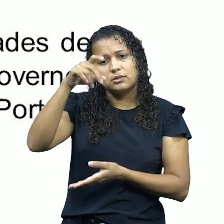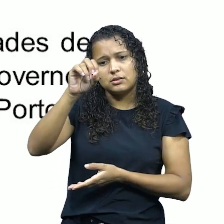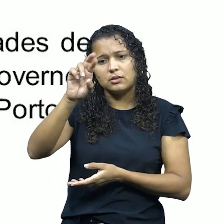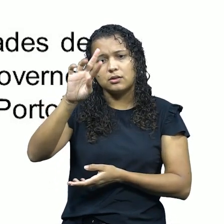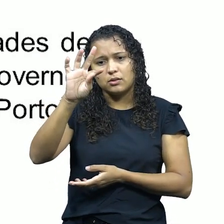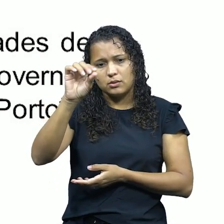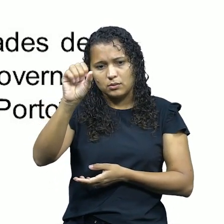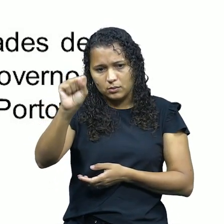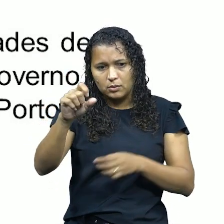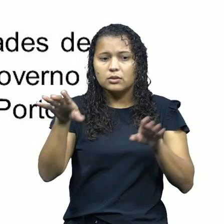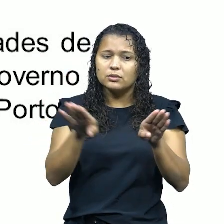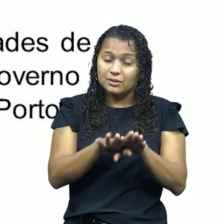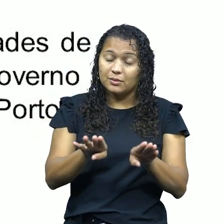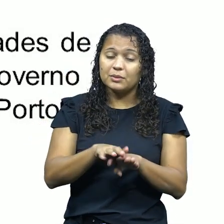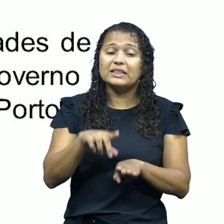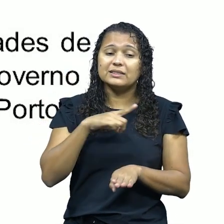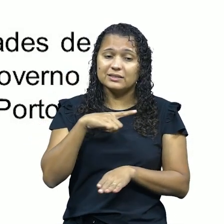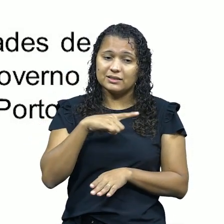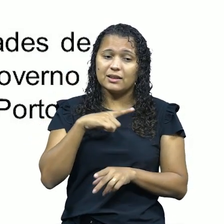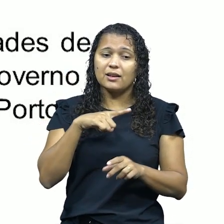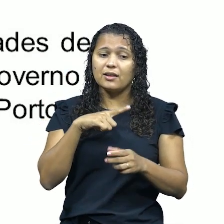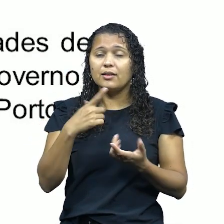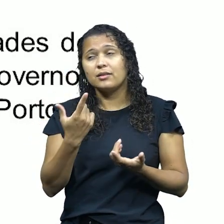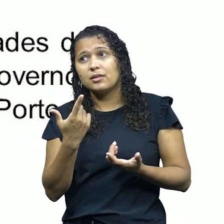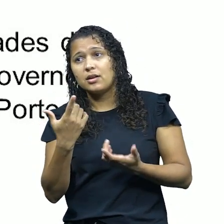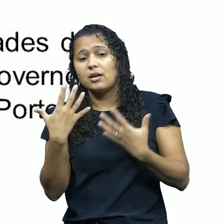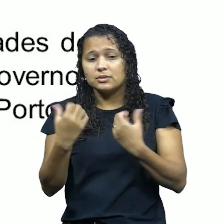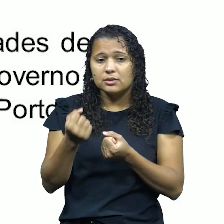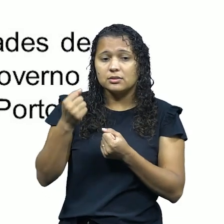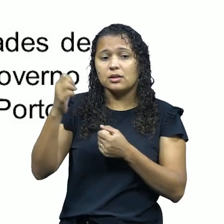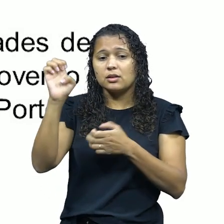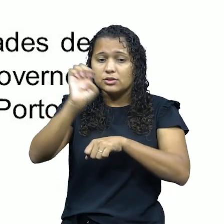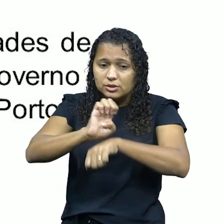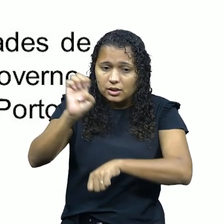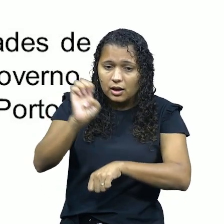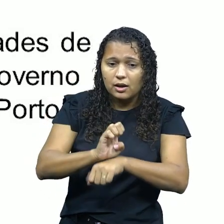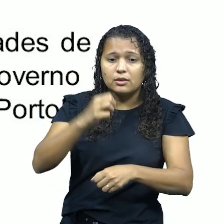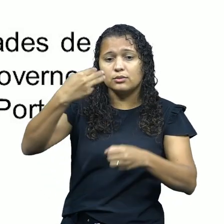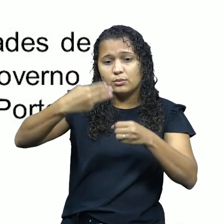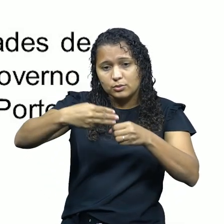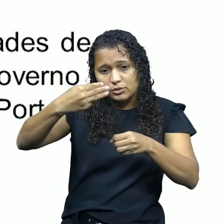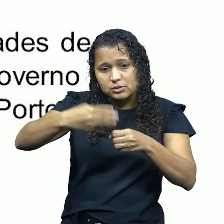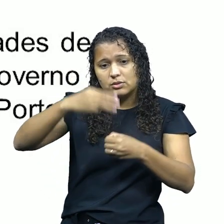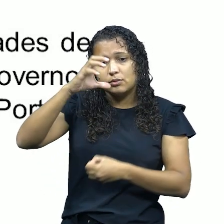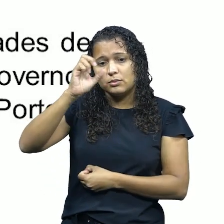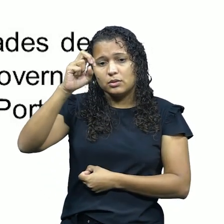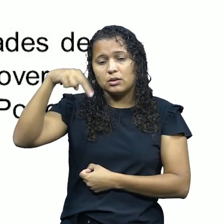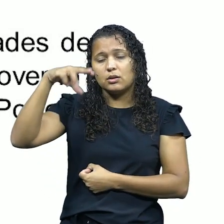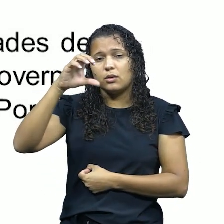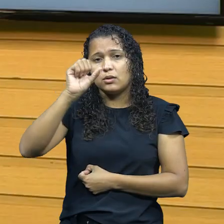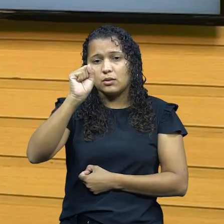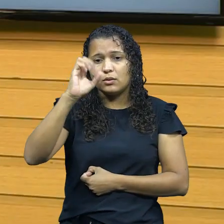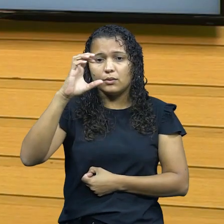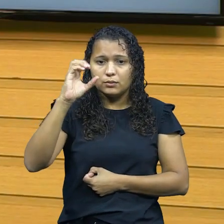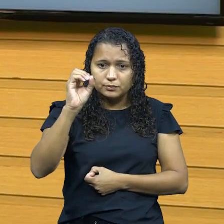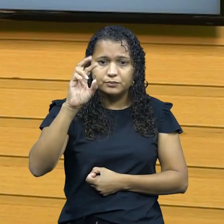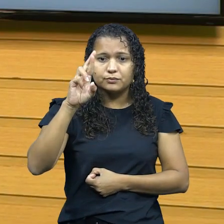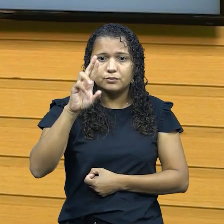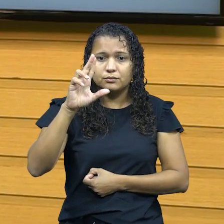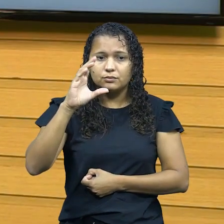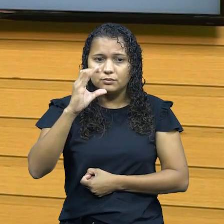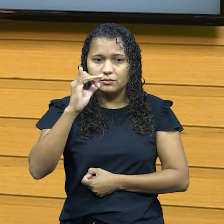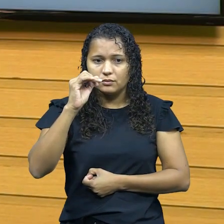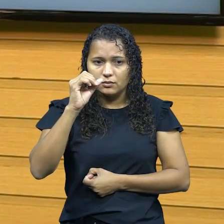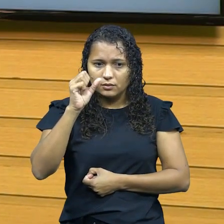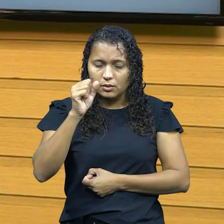portos organizados também sofrem uma concessão a estados, a municípios e consórcios, né? Um